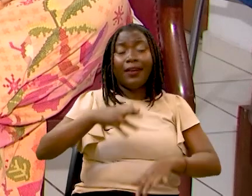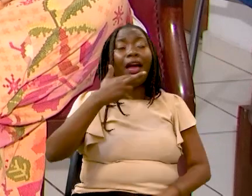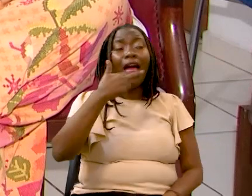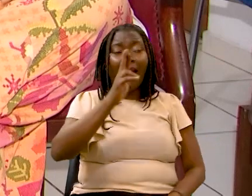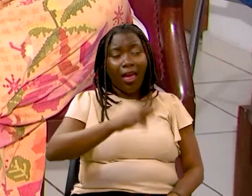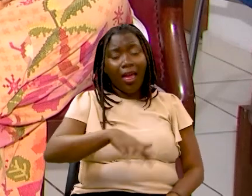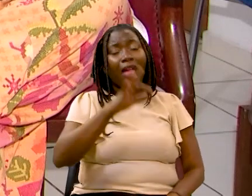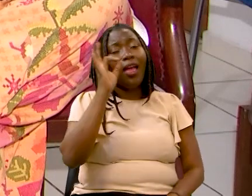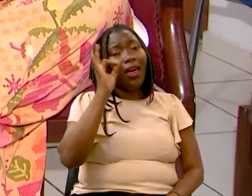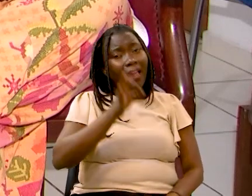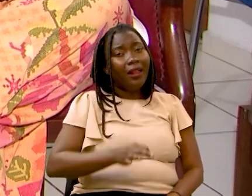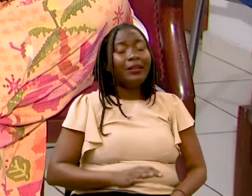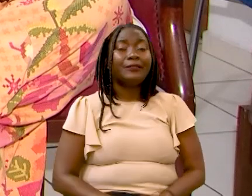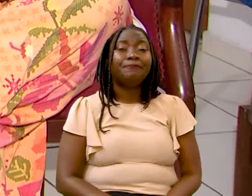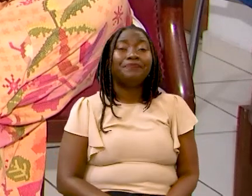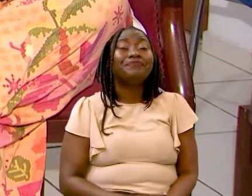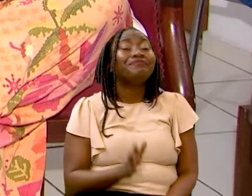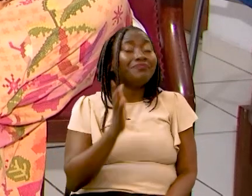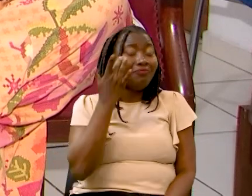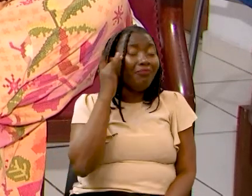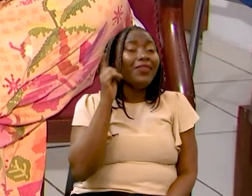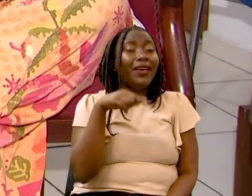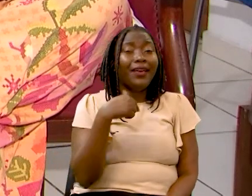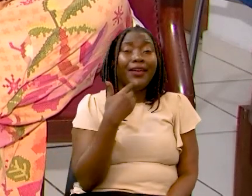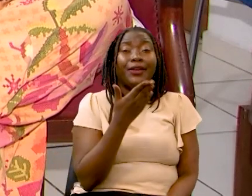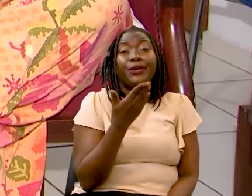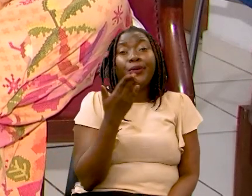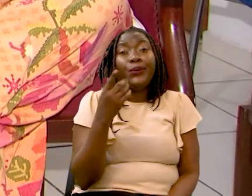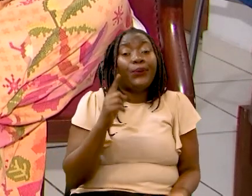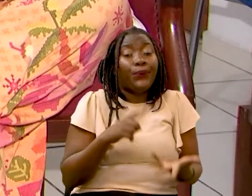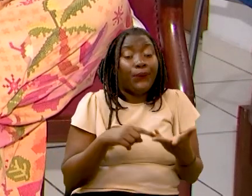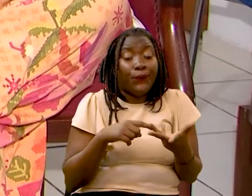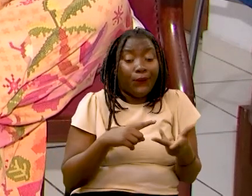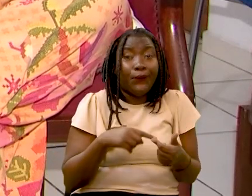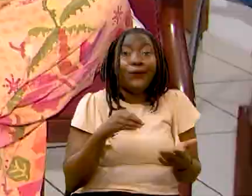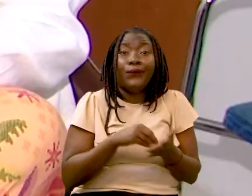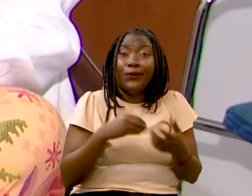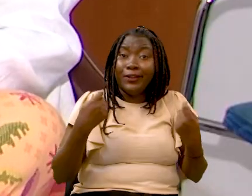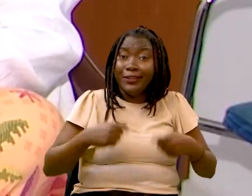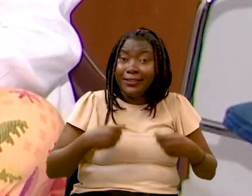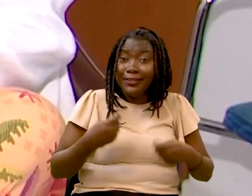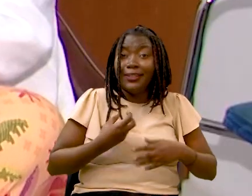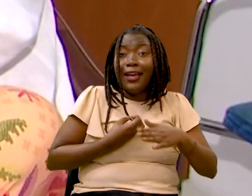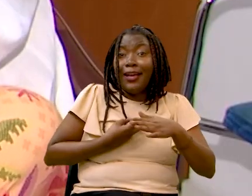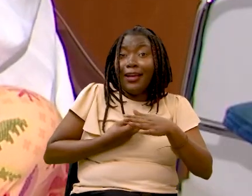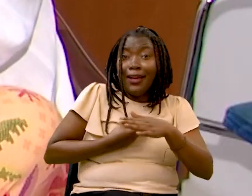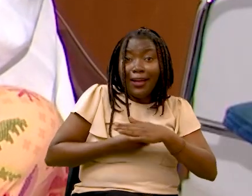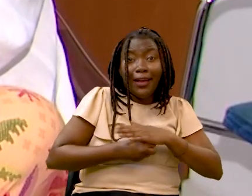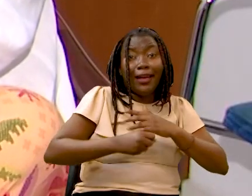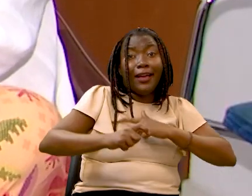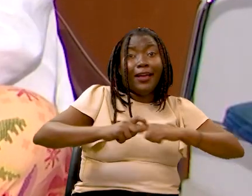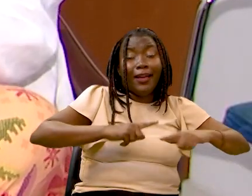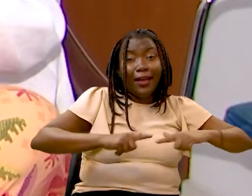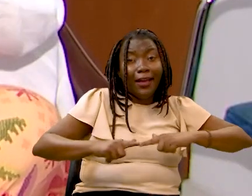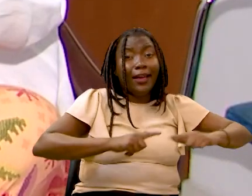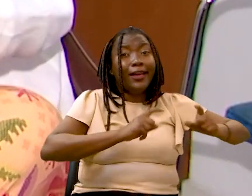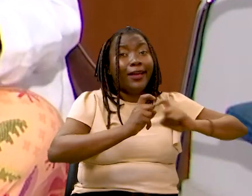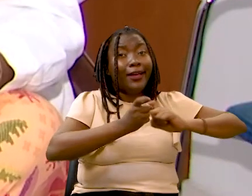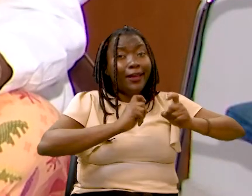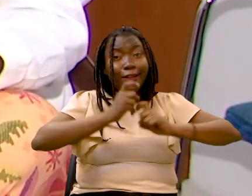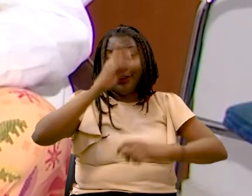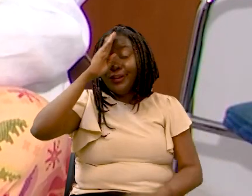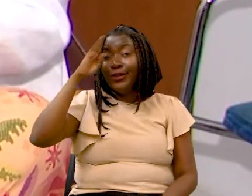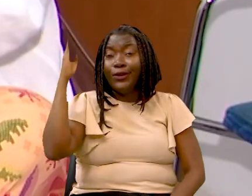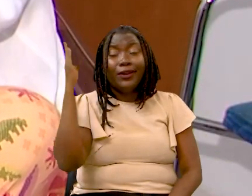é um modelo que meio que veio para ficar, né? Com certeza, com certeza. Eu acho que é isso. O que for necessário, você estar